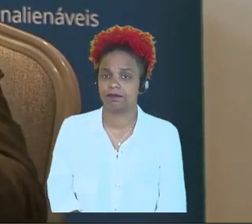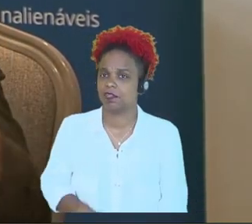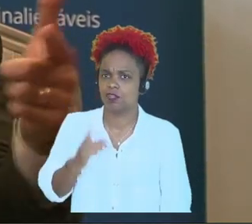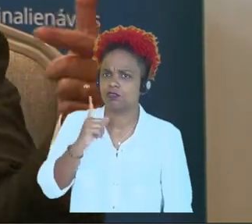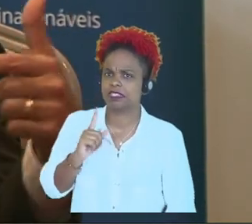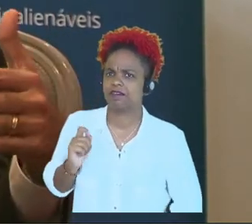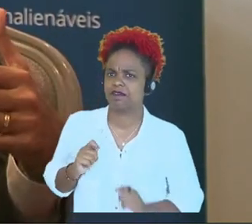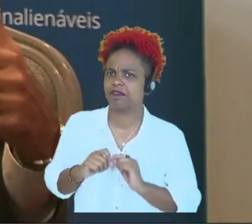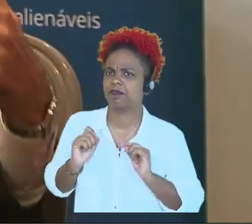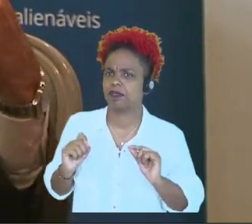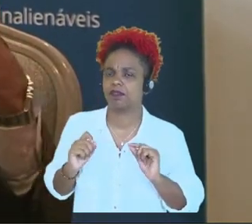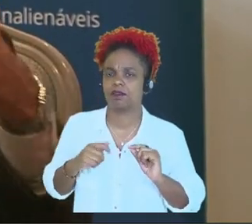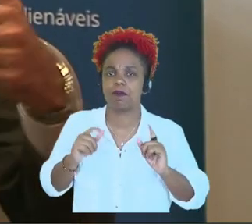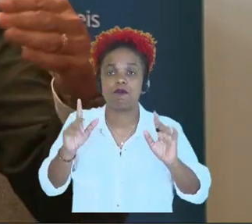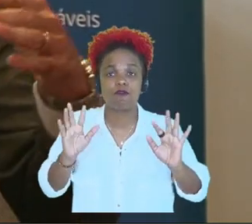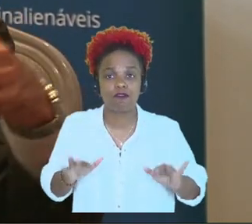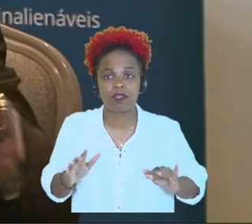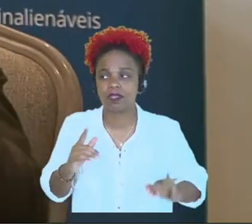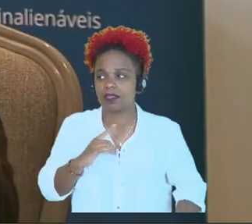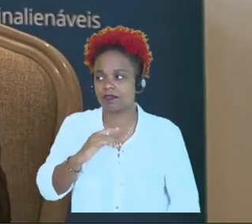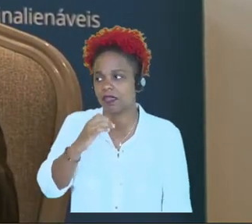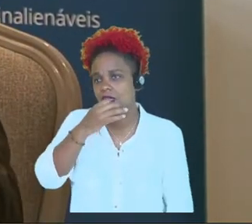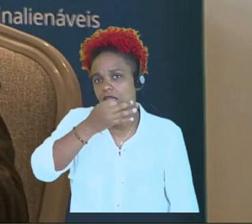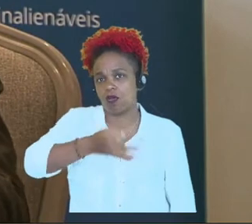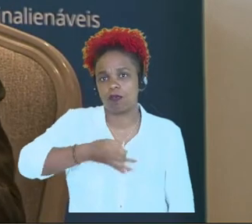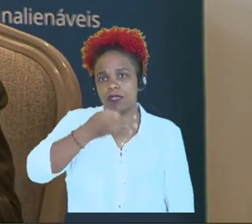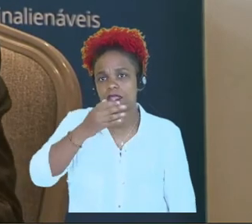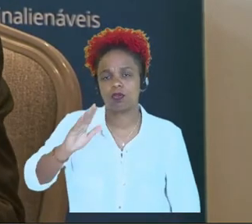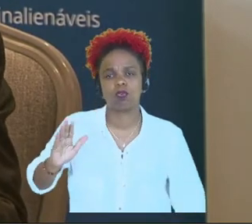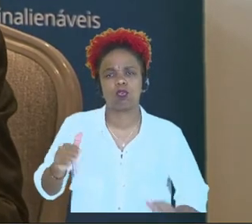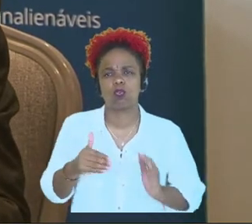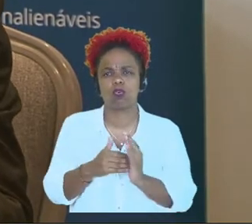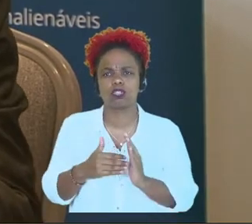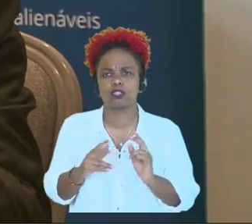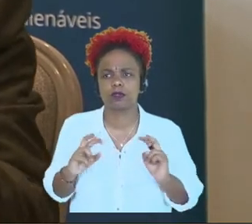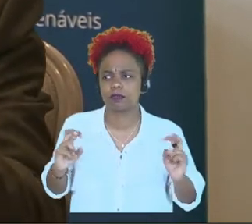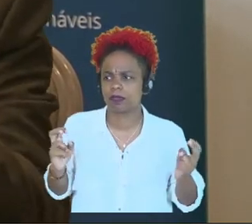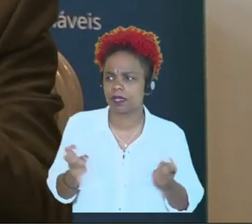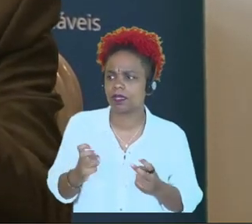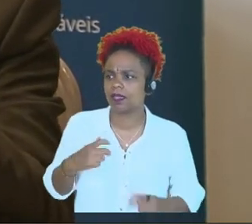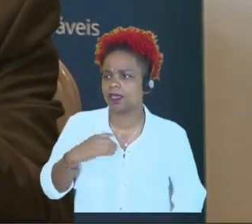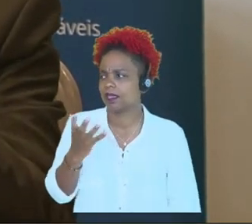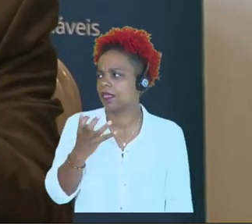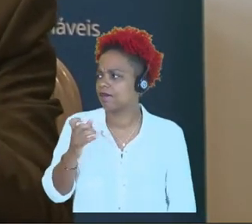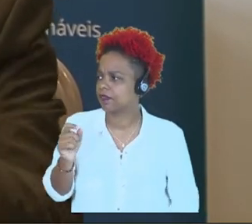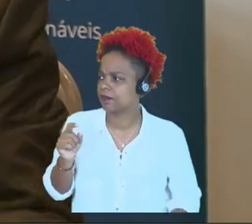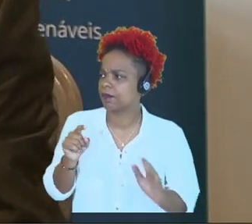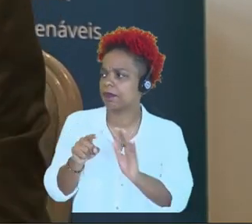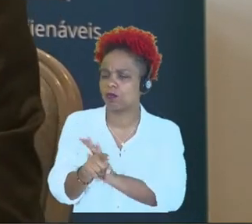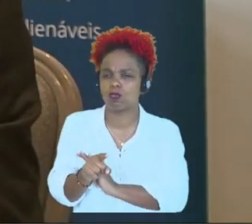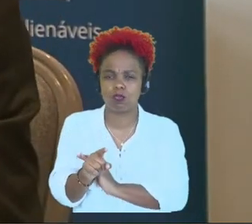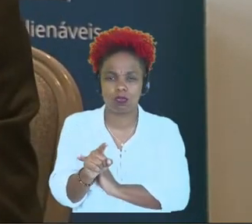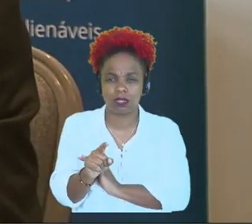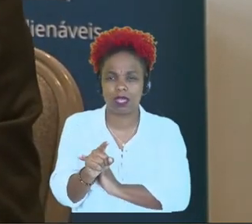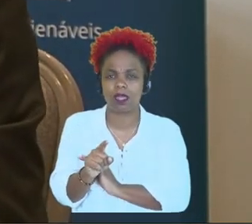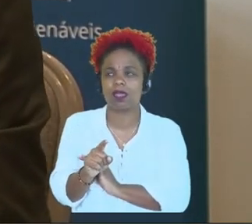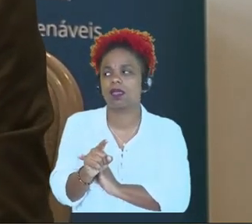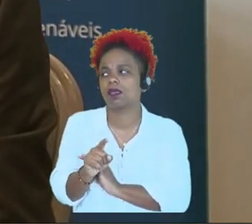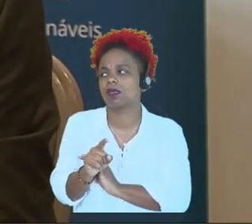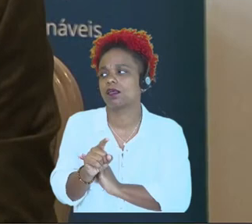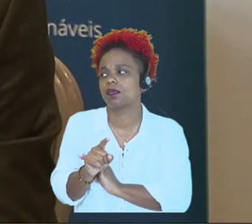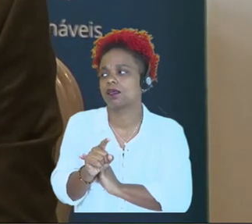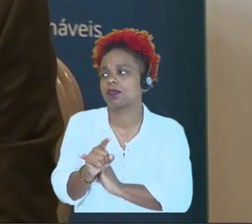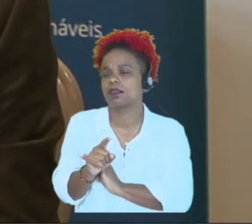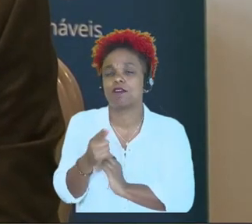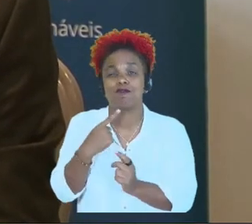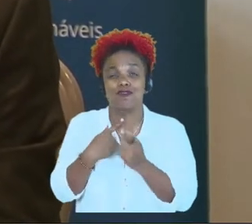fazemos. Fazemos um encerramento de um último comentário ou uma última rodada? Tem alguém que quer fazer uma pergunta muito, com